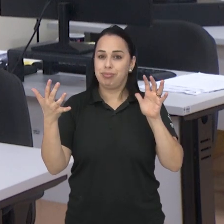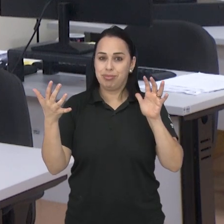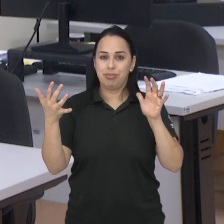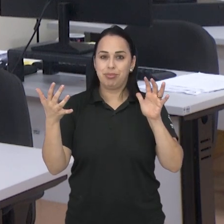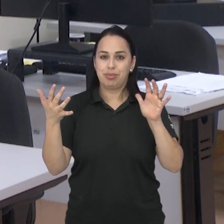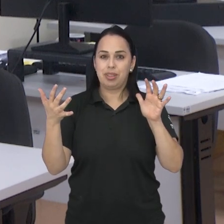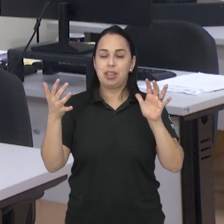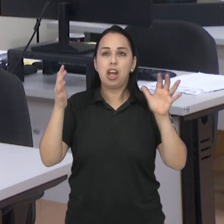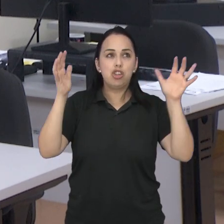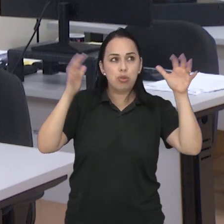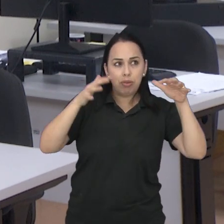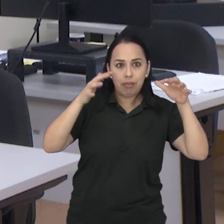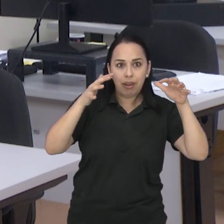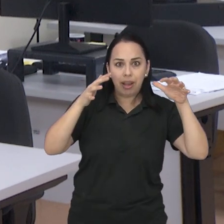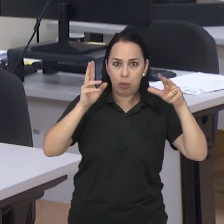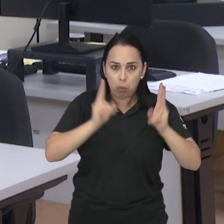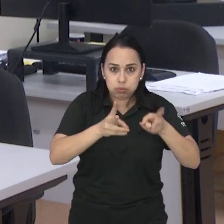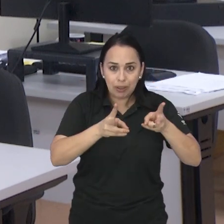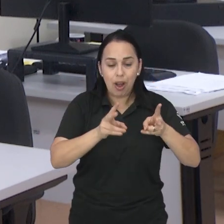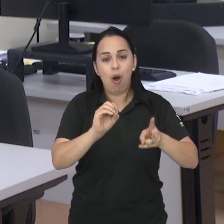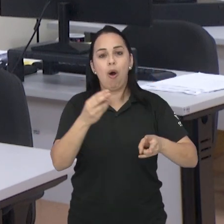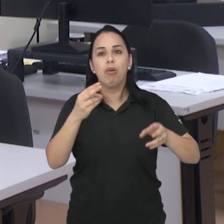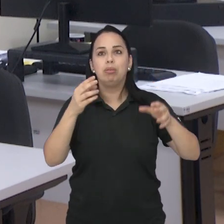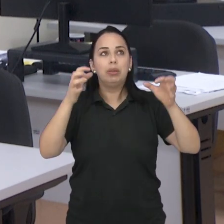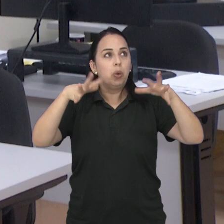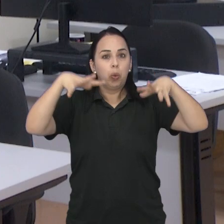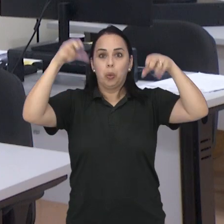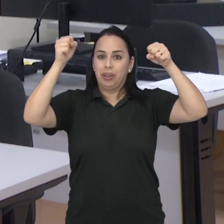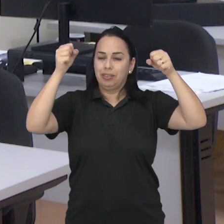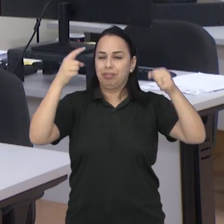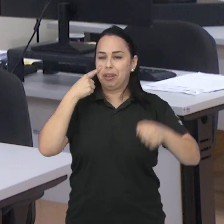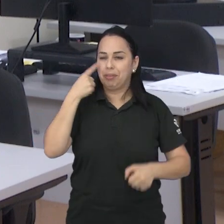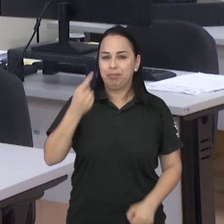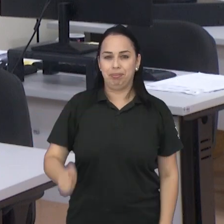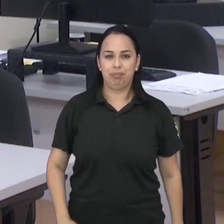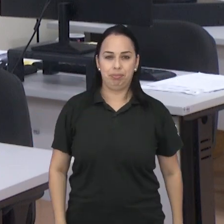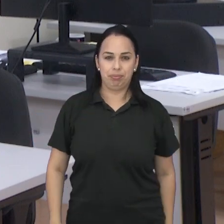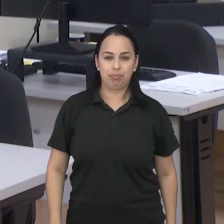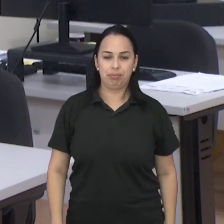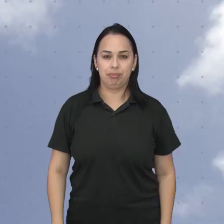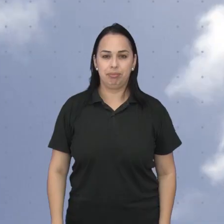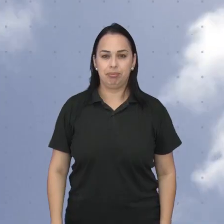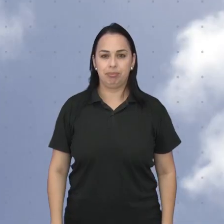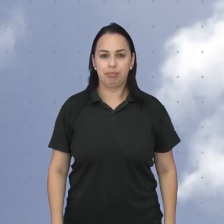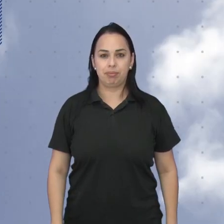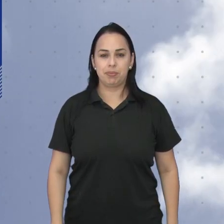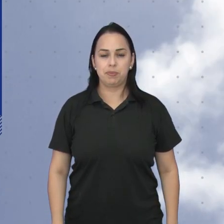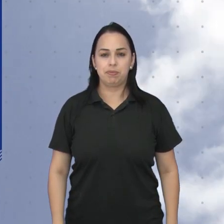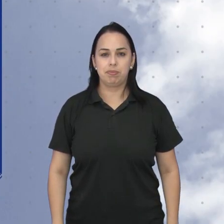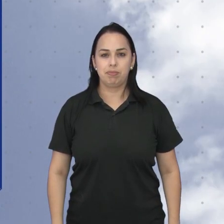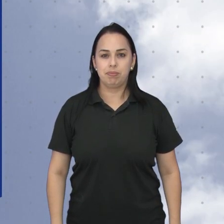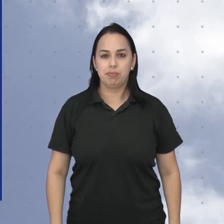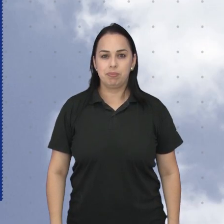na previsão do tempo. E essa chuva vai embora ou continua aqui na cidade, hein? Confira.